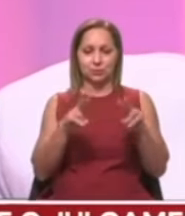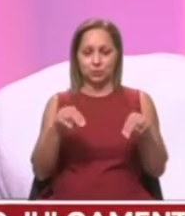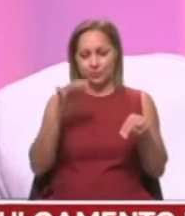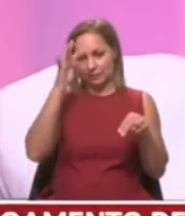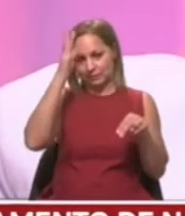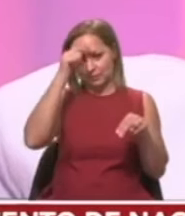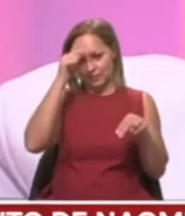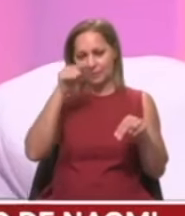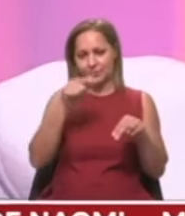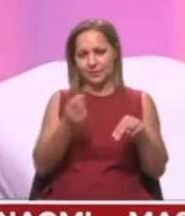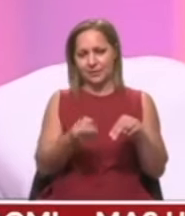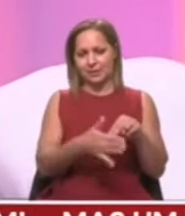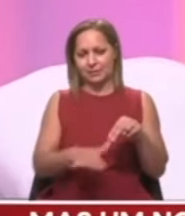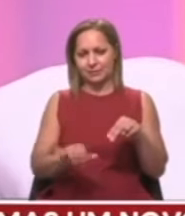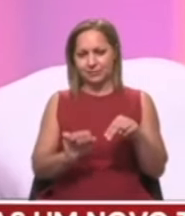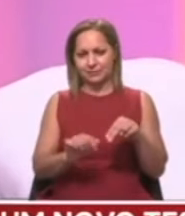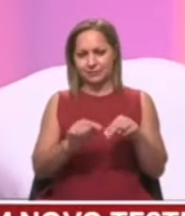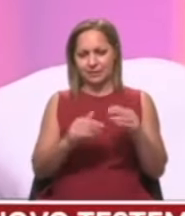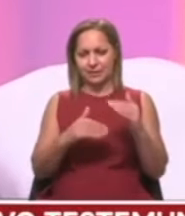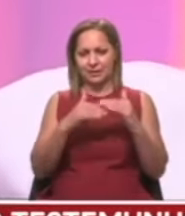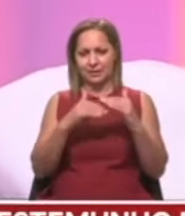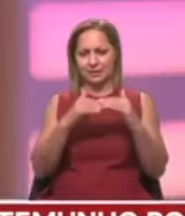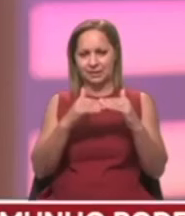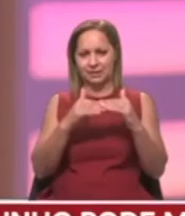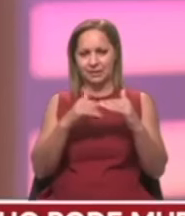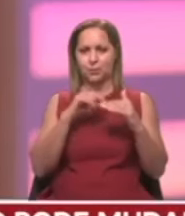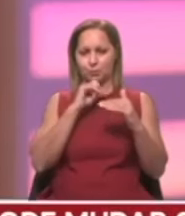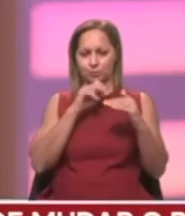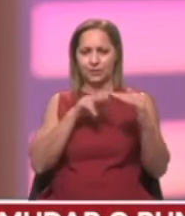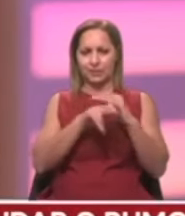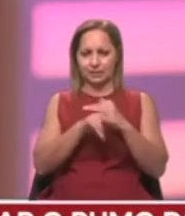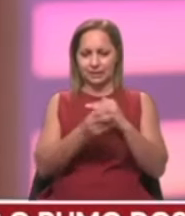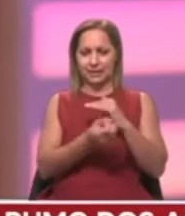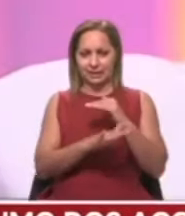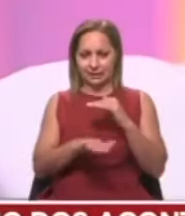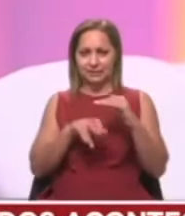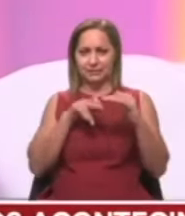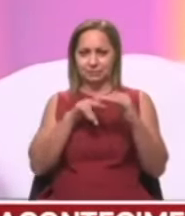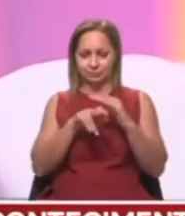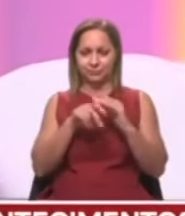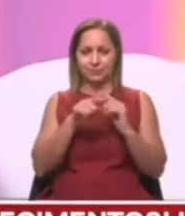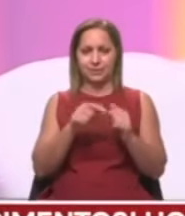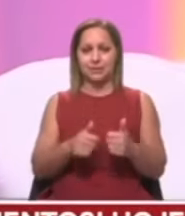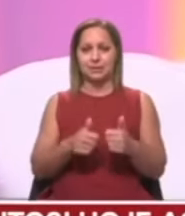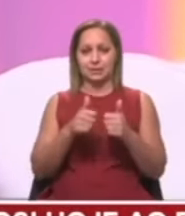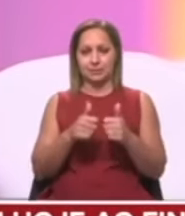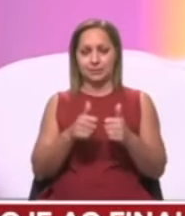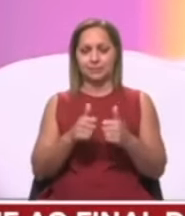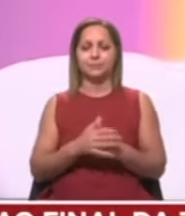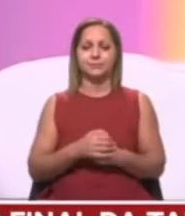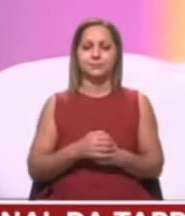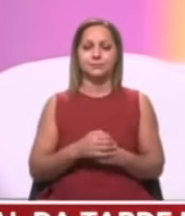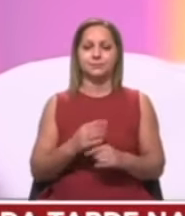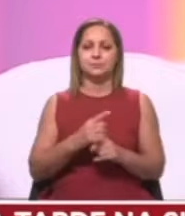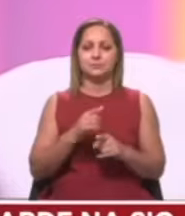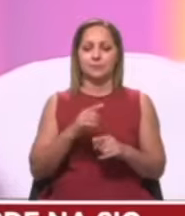altura, em pediatria. Eu lembro-me que foi mesmo ali no limite em que eu podia ainda entrar para a pediatria. E ainda bem que assim foi. Porque